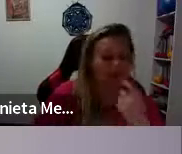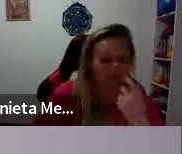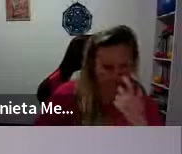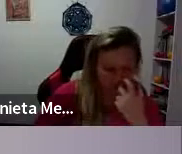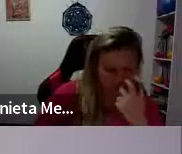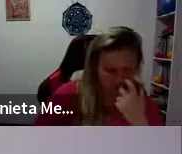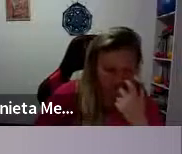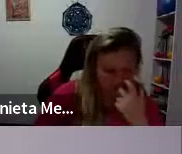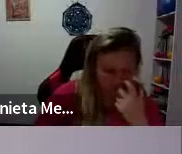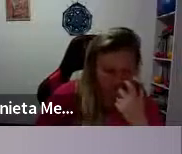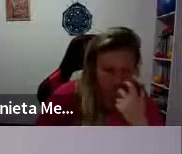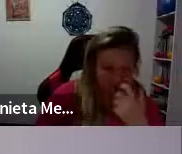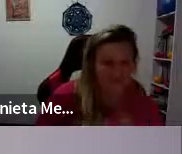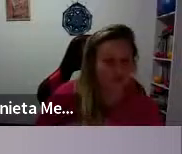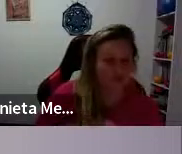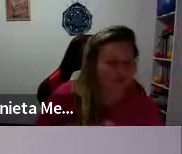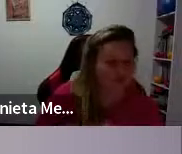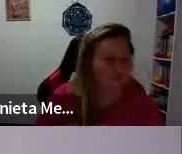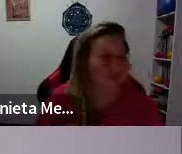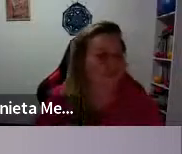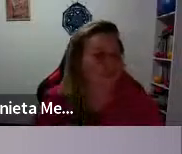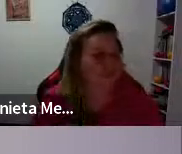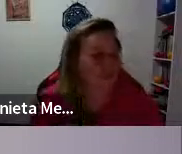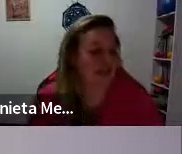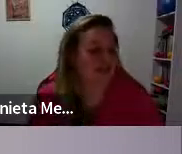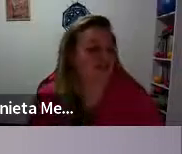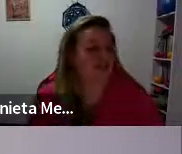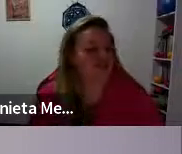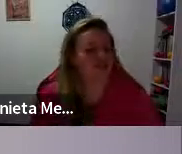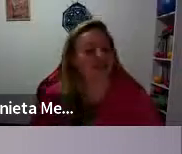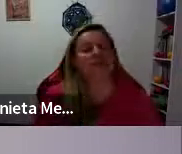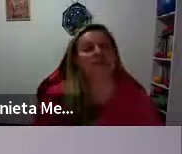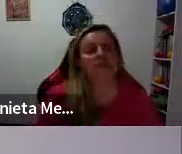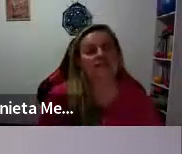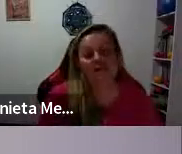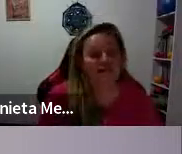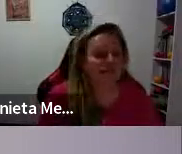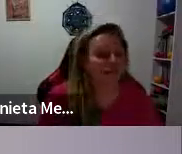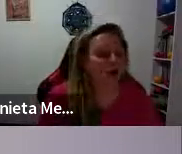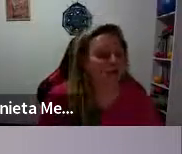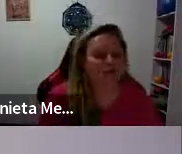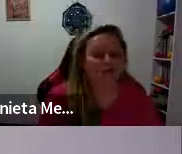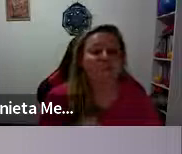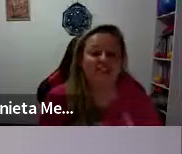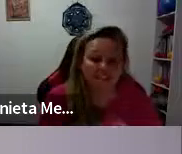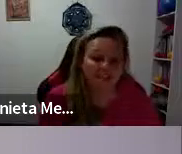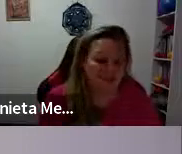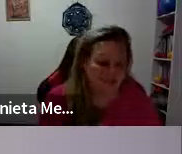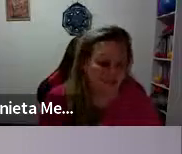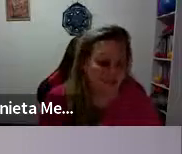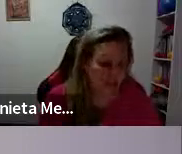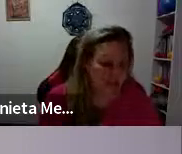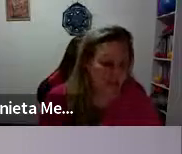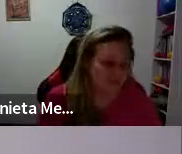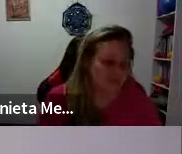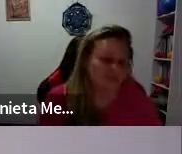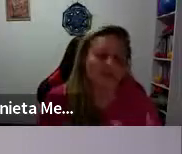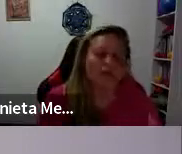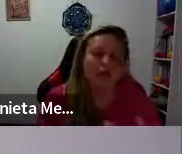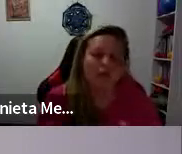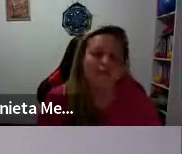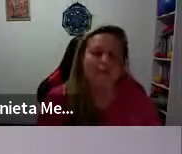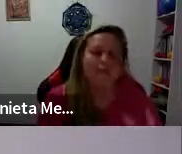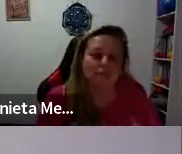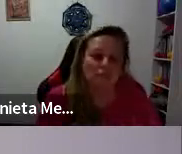por mérito, né, ignorando as vantagens, e da mesma forma que os desprivilegiados